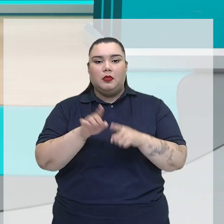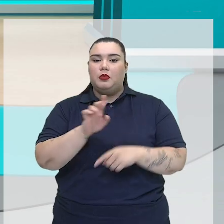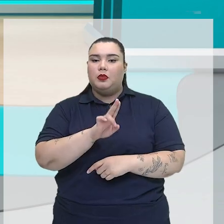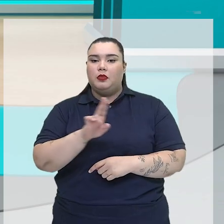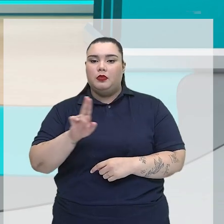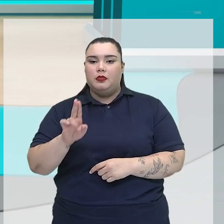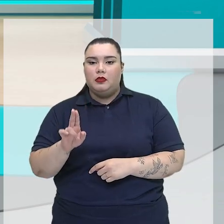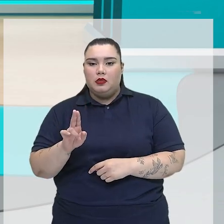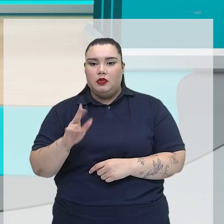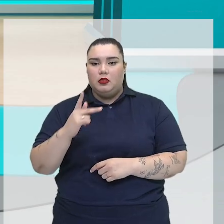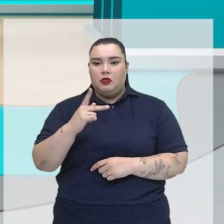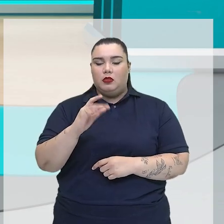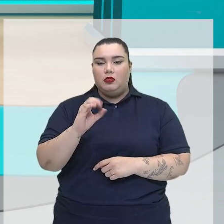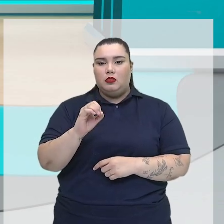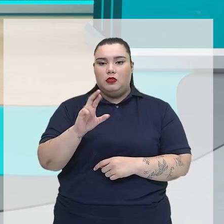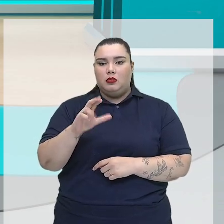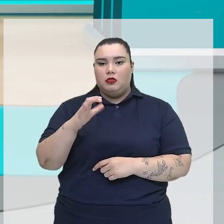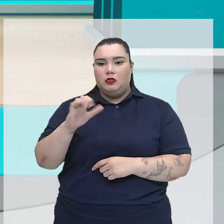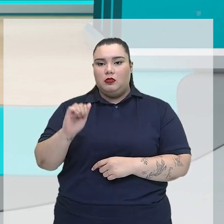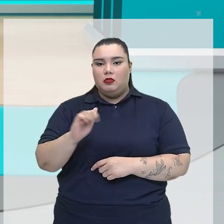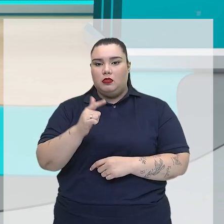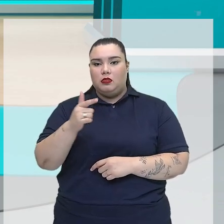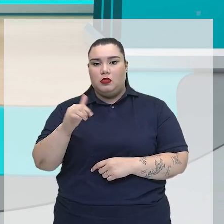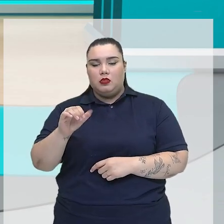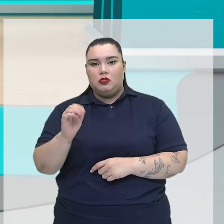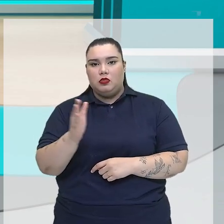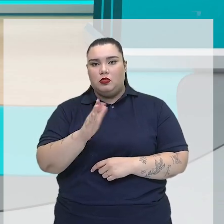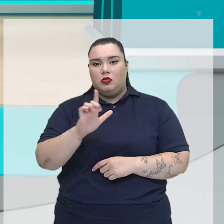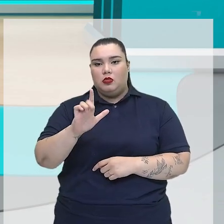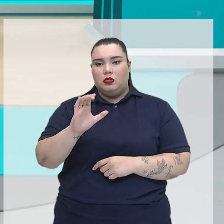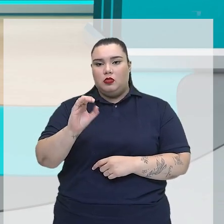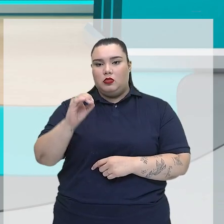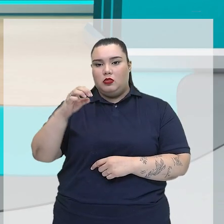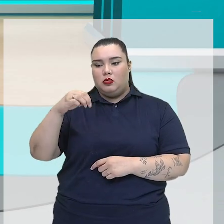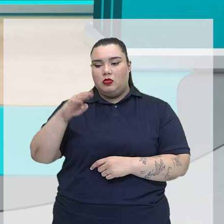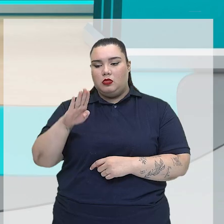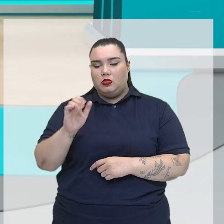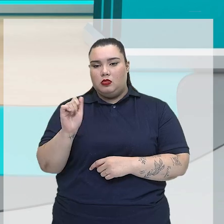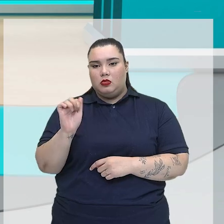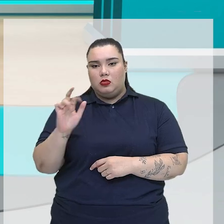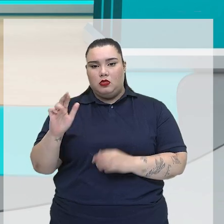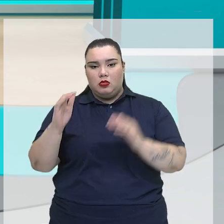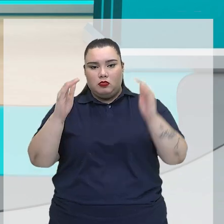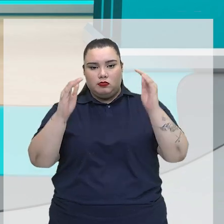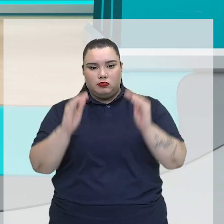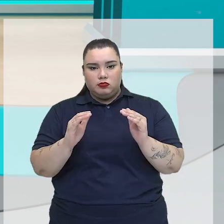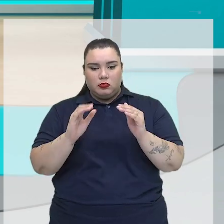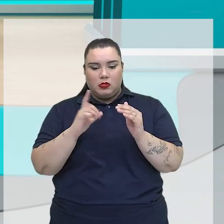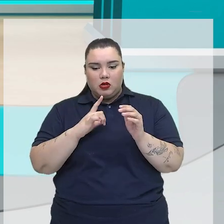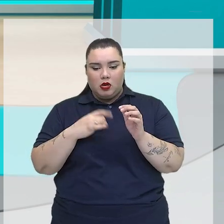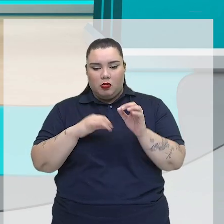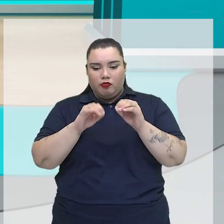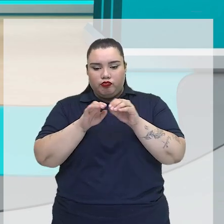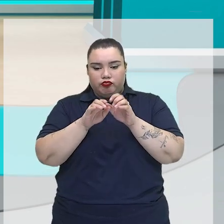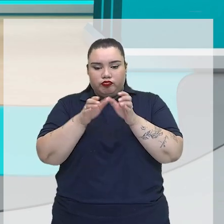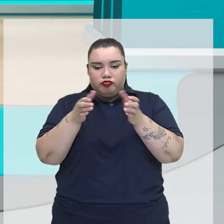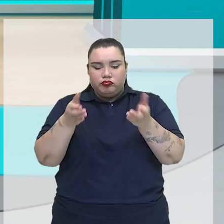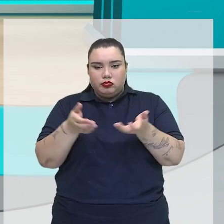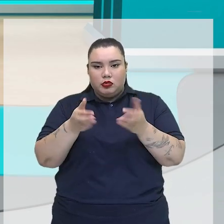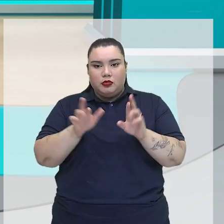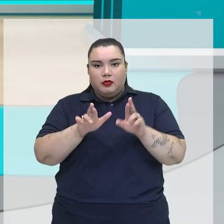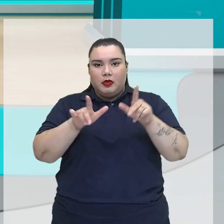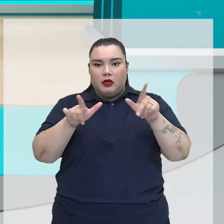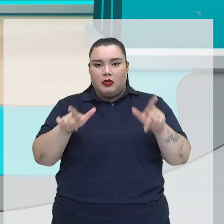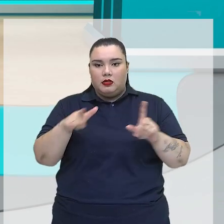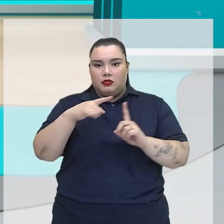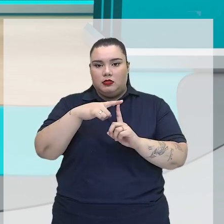é chamado de porção lombar. Quando vai descendo mais um pouco, ela vai ganhando um formato mais